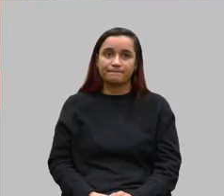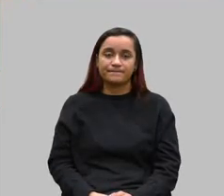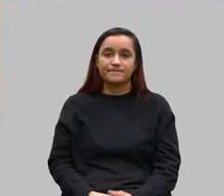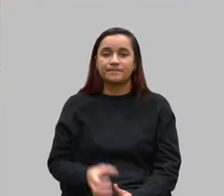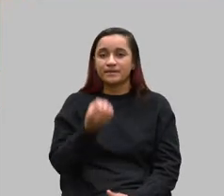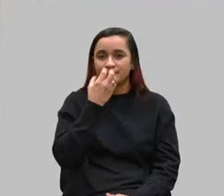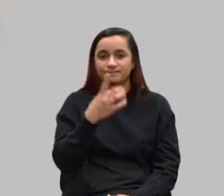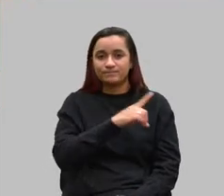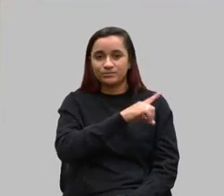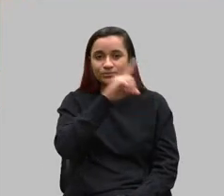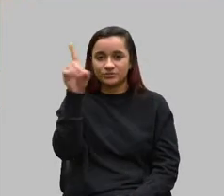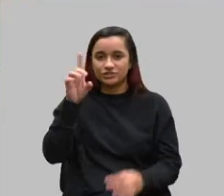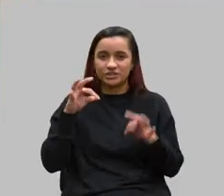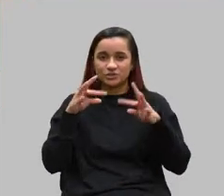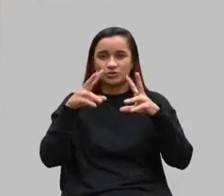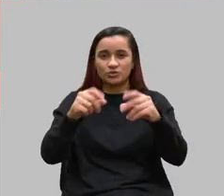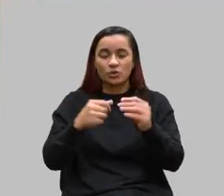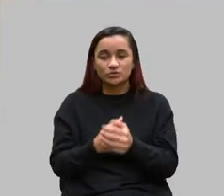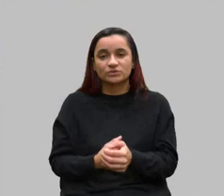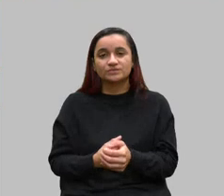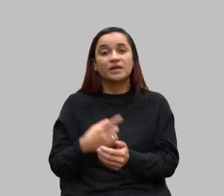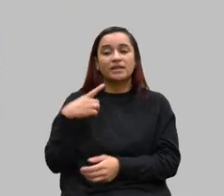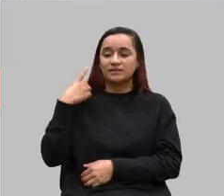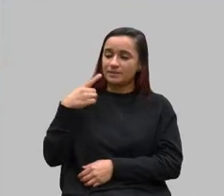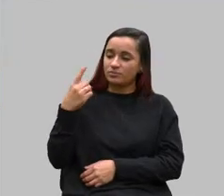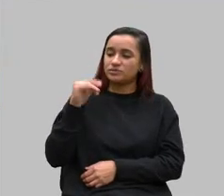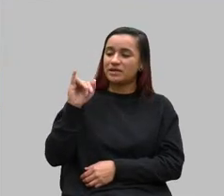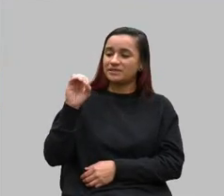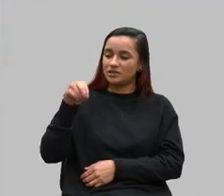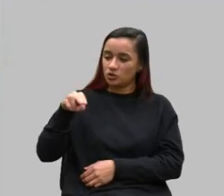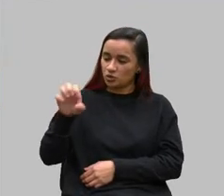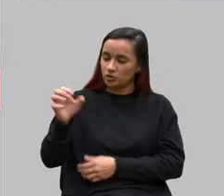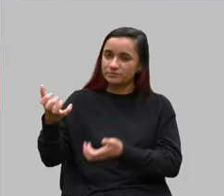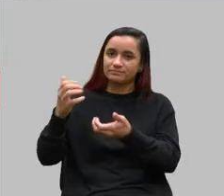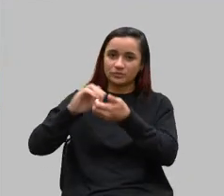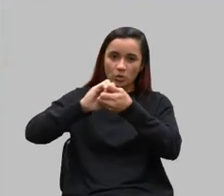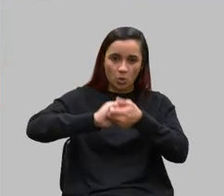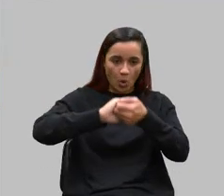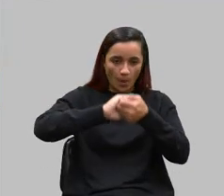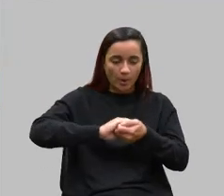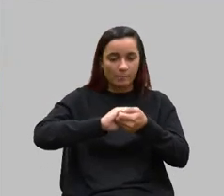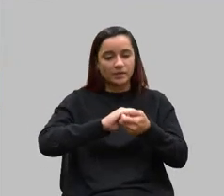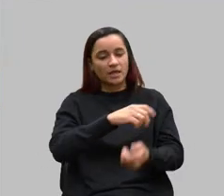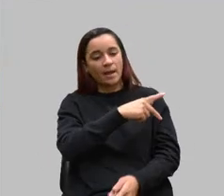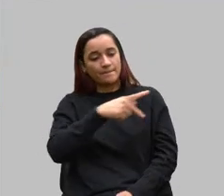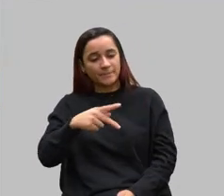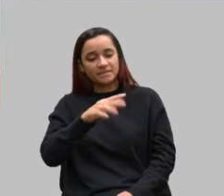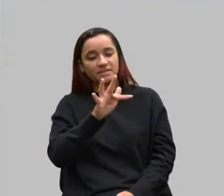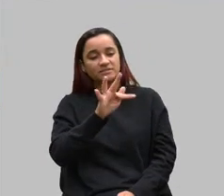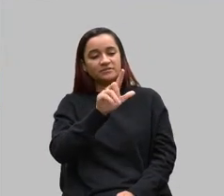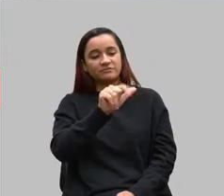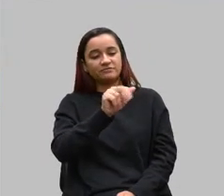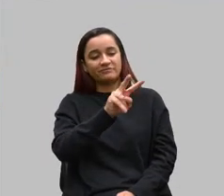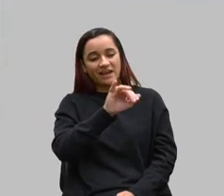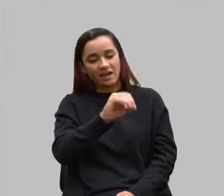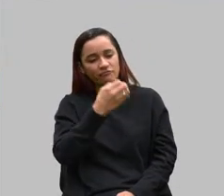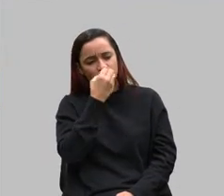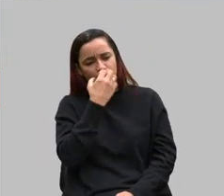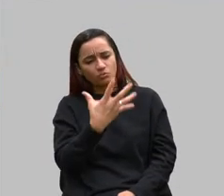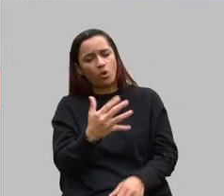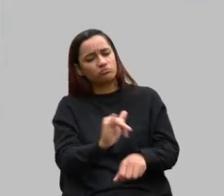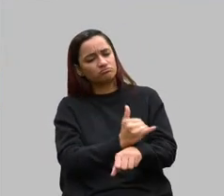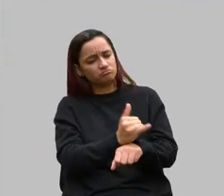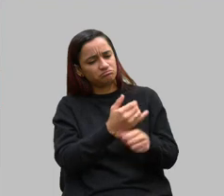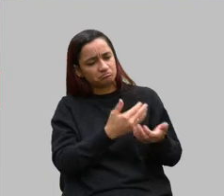Bom dia a todos Deputado ion cumprimento em nome do presidente Flávio pela brilhante iniciativa da organização